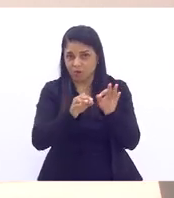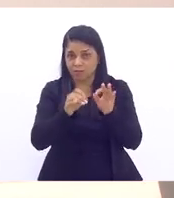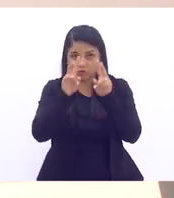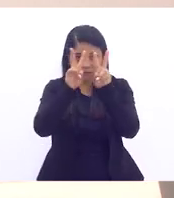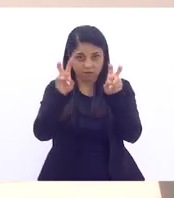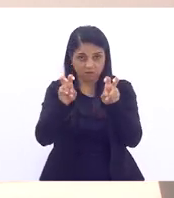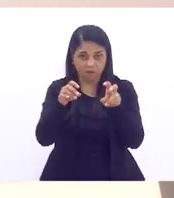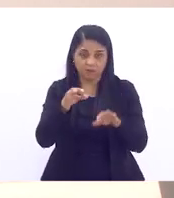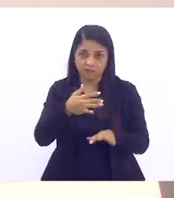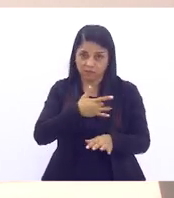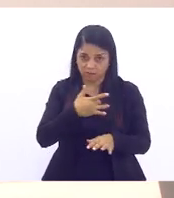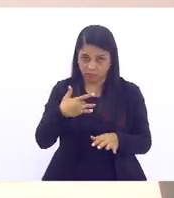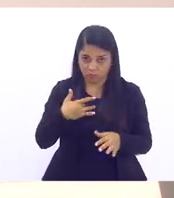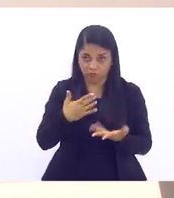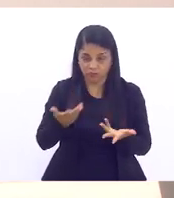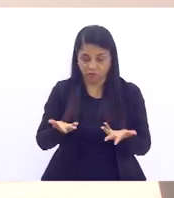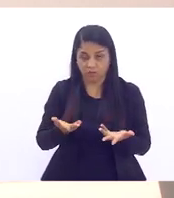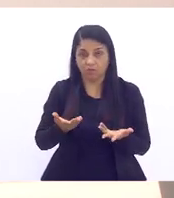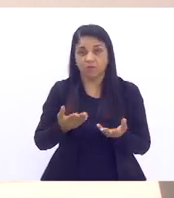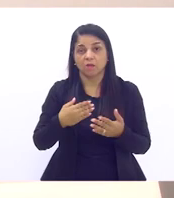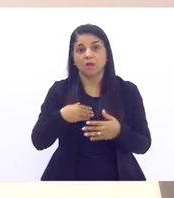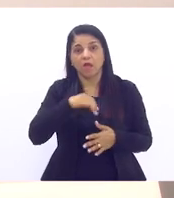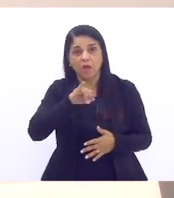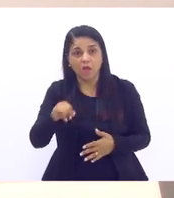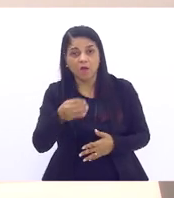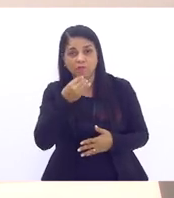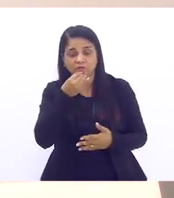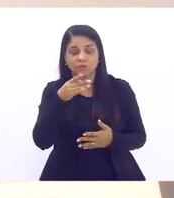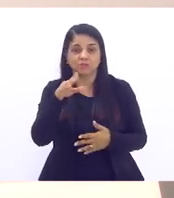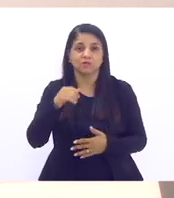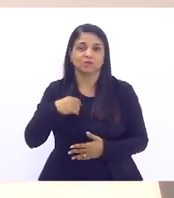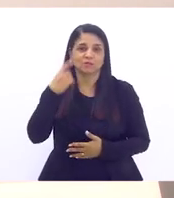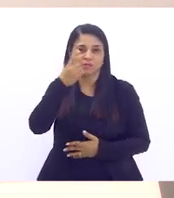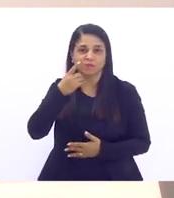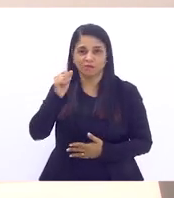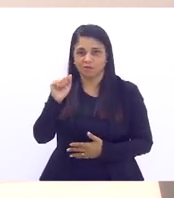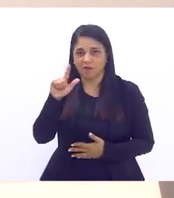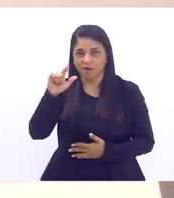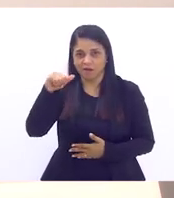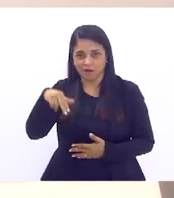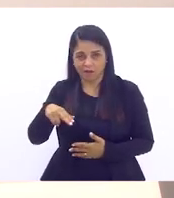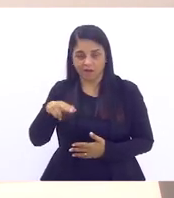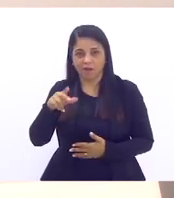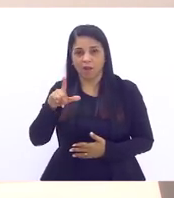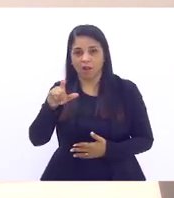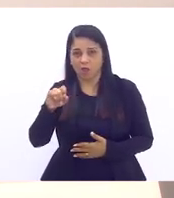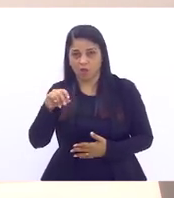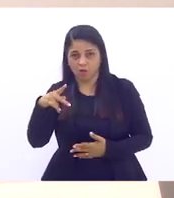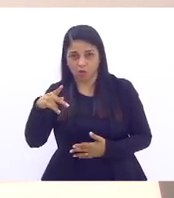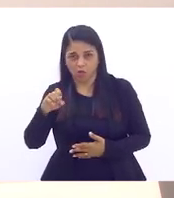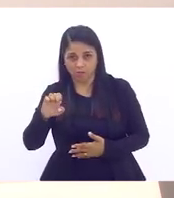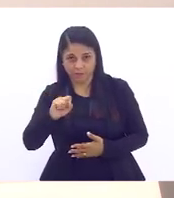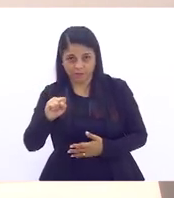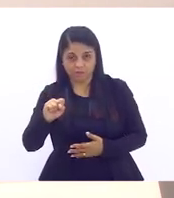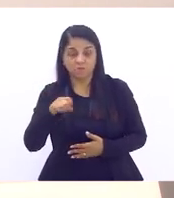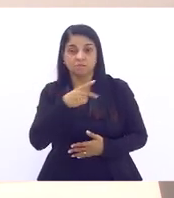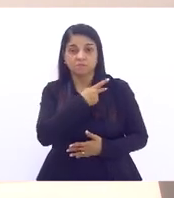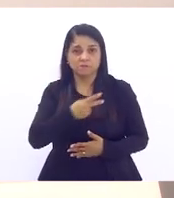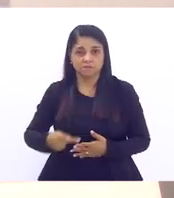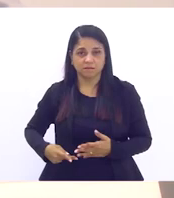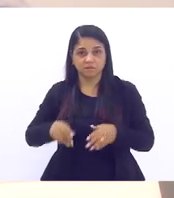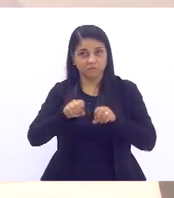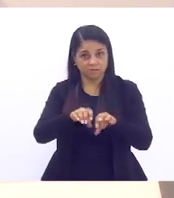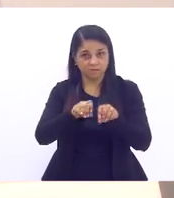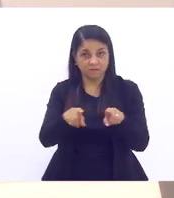aproveitando aqui a participação do deputado Alan Lopes que é presidente da Comissão de educação mas é trazer também um